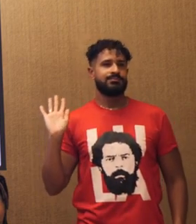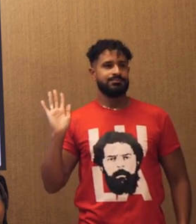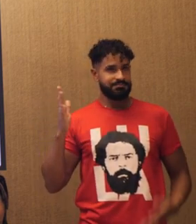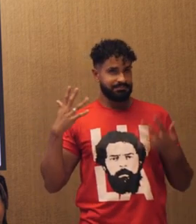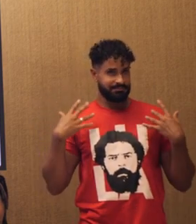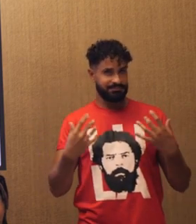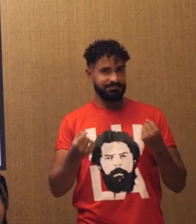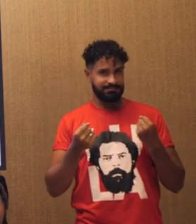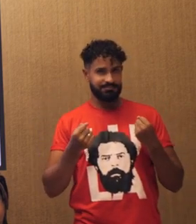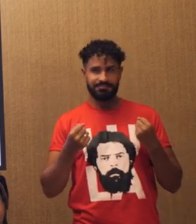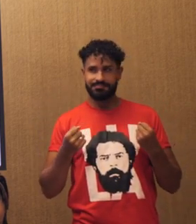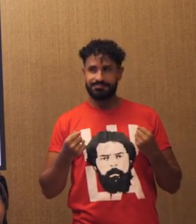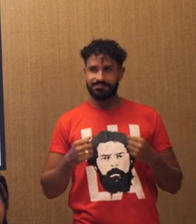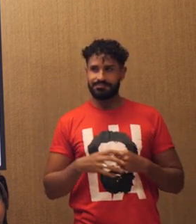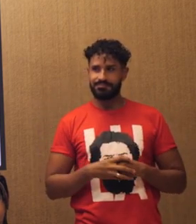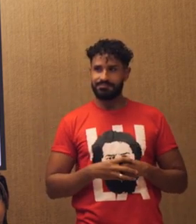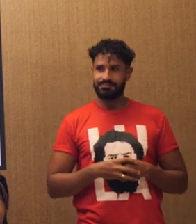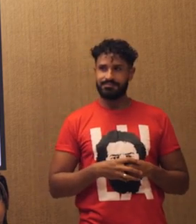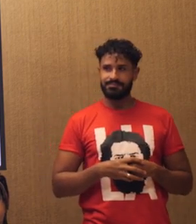mas vamos lá.